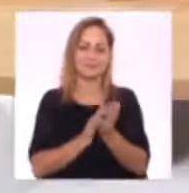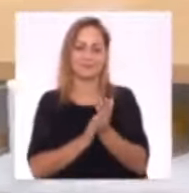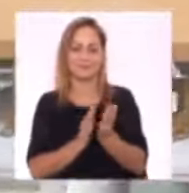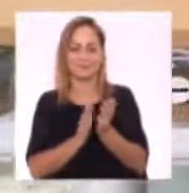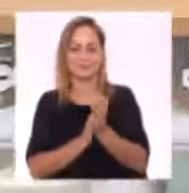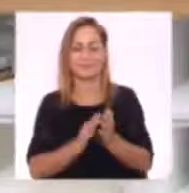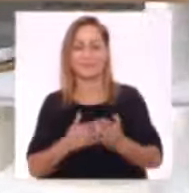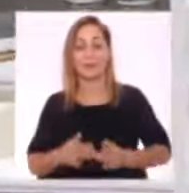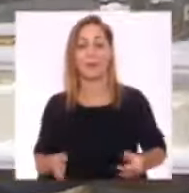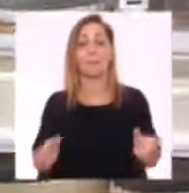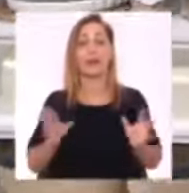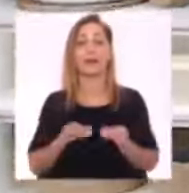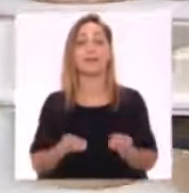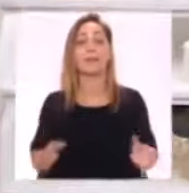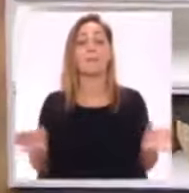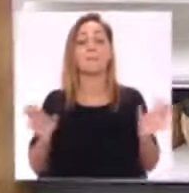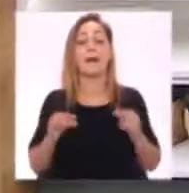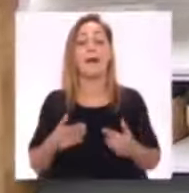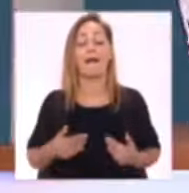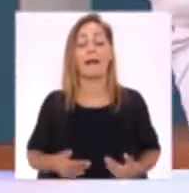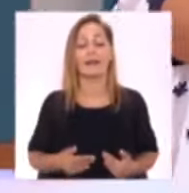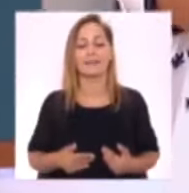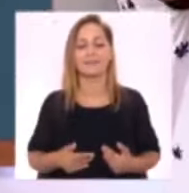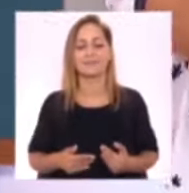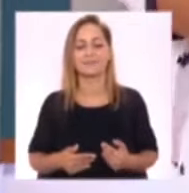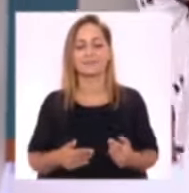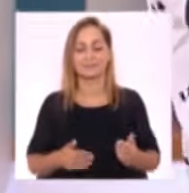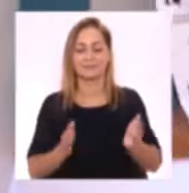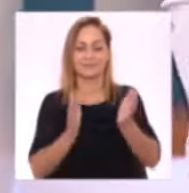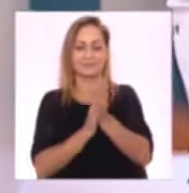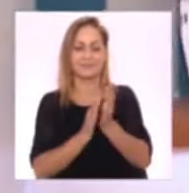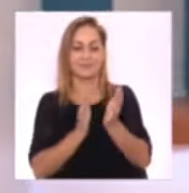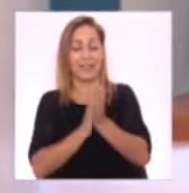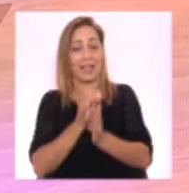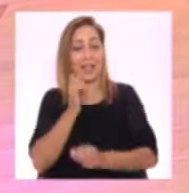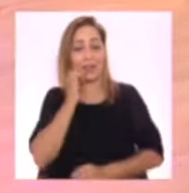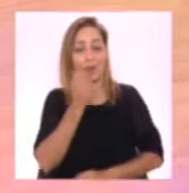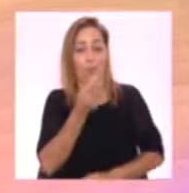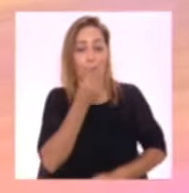Agora vai, agora vai. Hey, hey, hey.